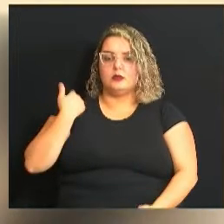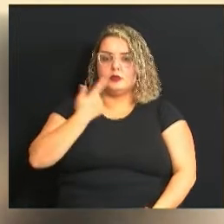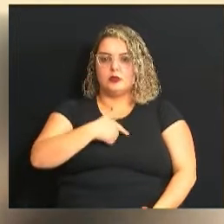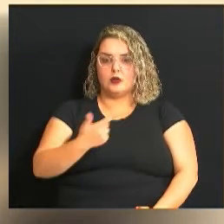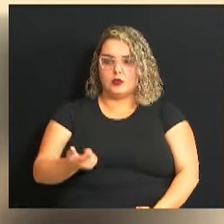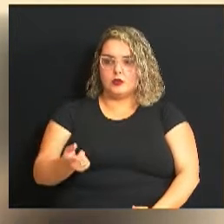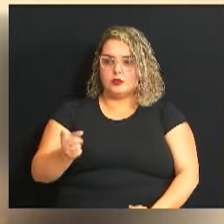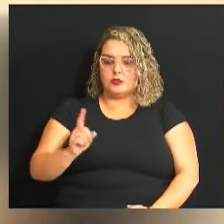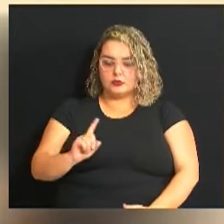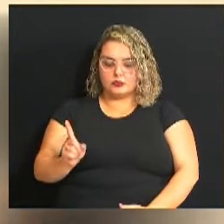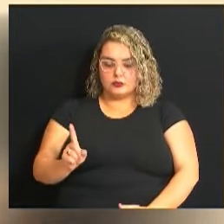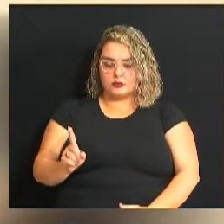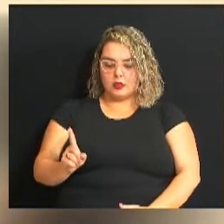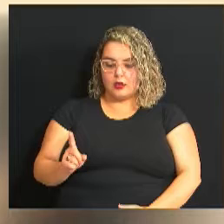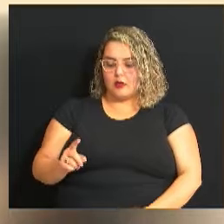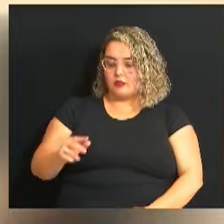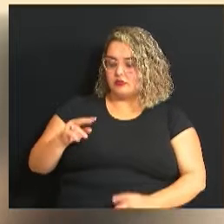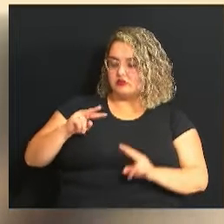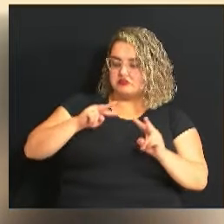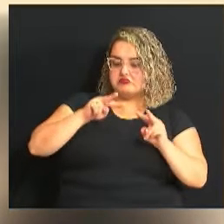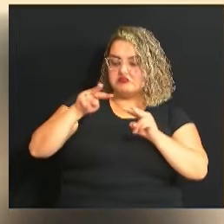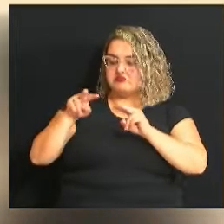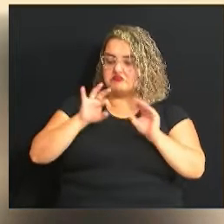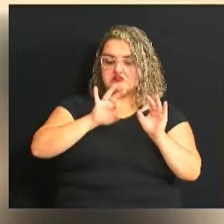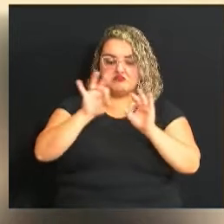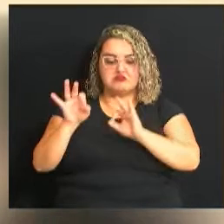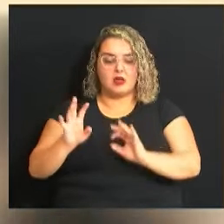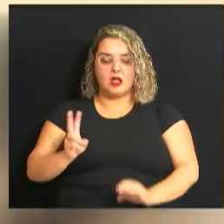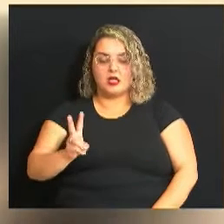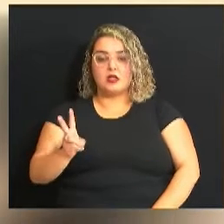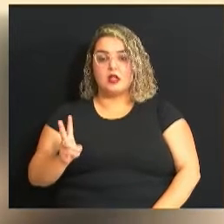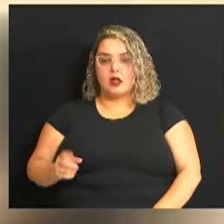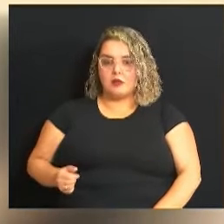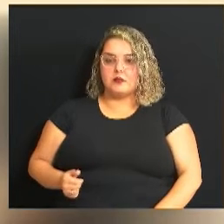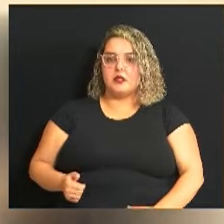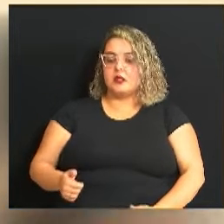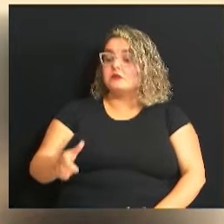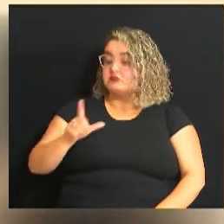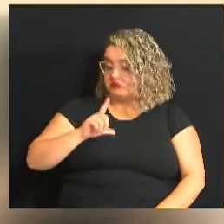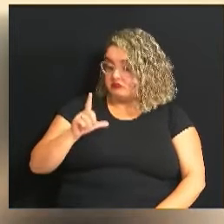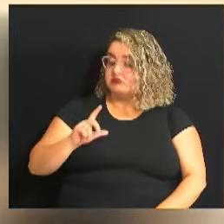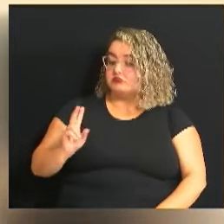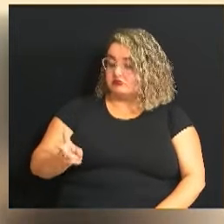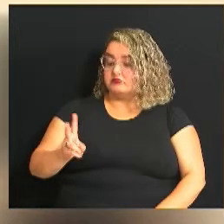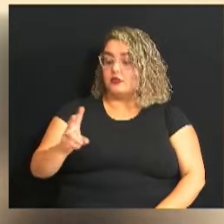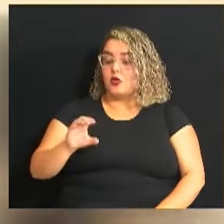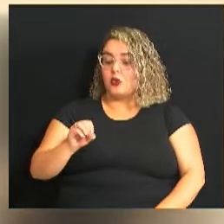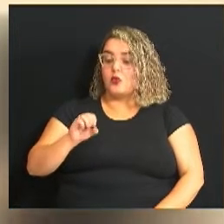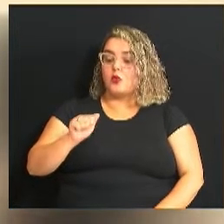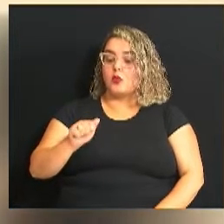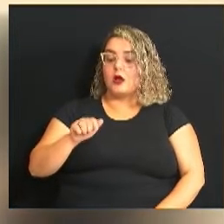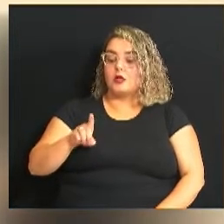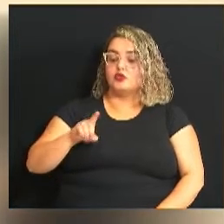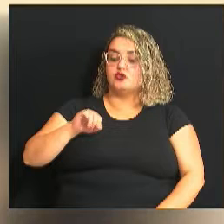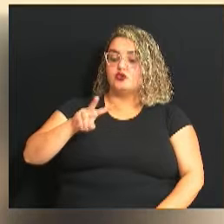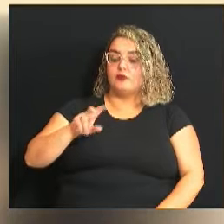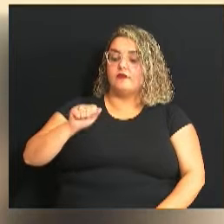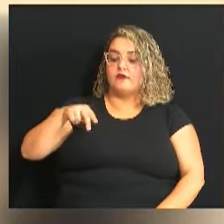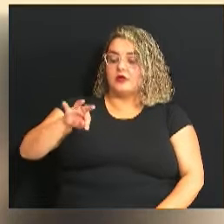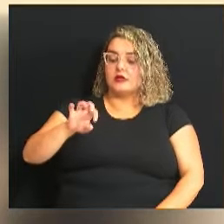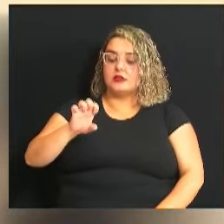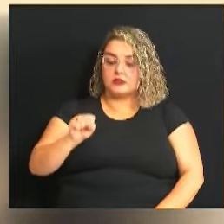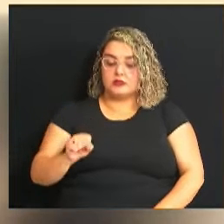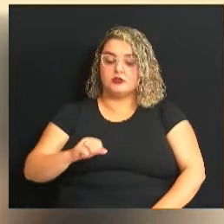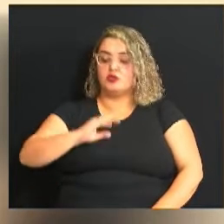não somos espectadores. Nós sempre fomos e sempre seremos coadjuvantes do Brasil, em